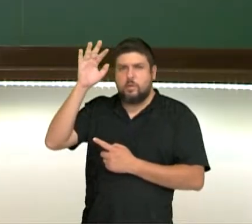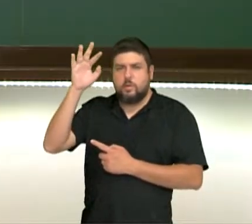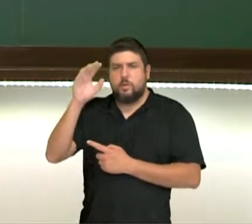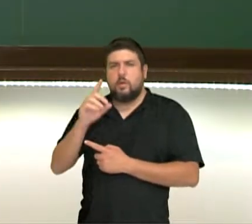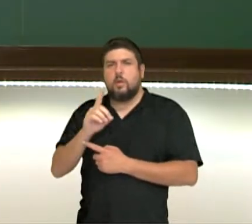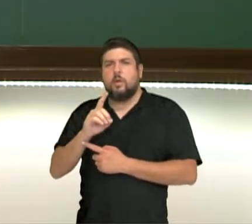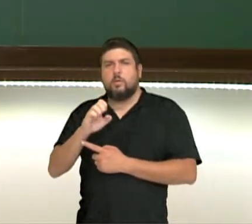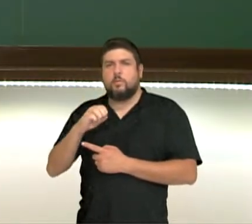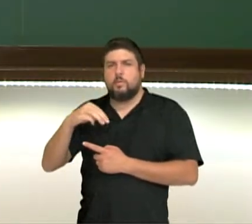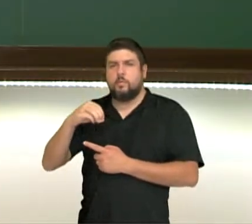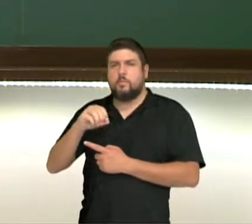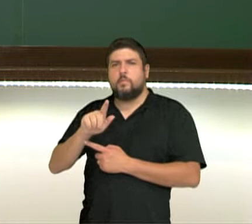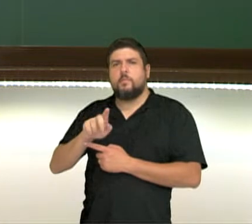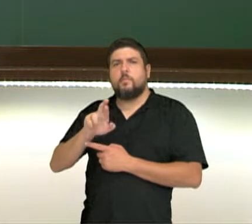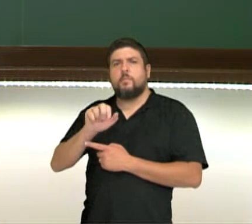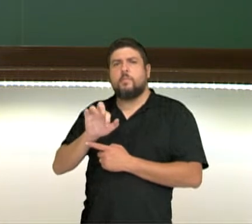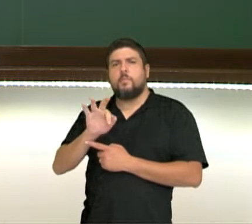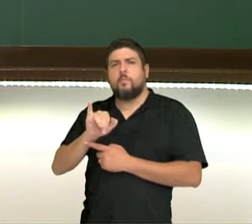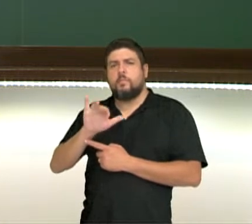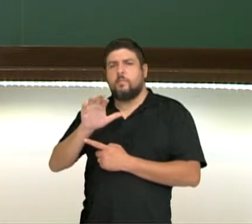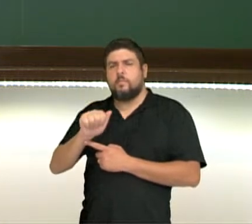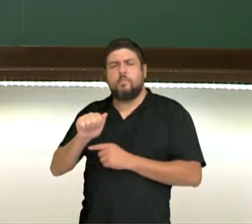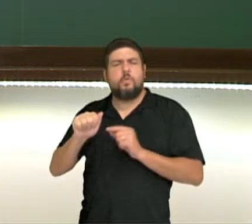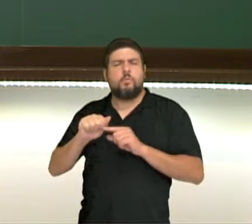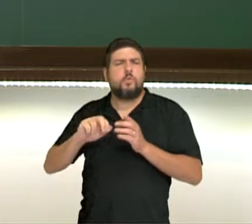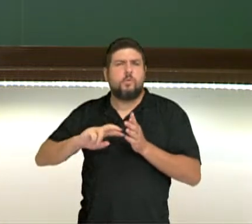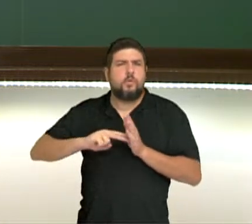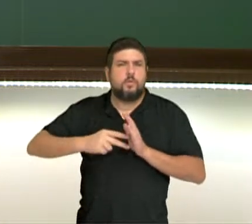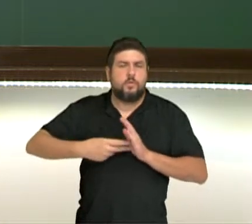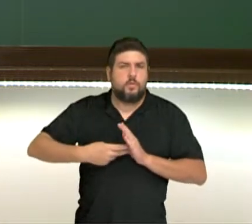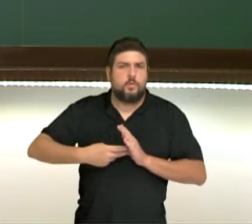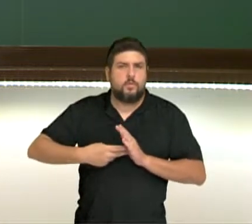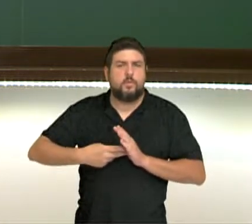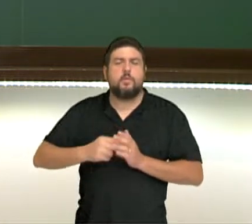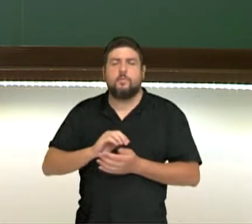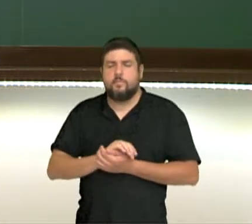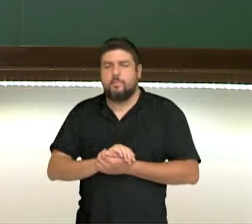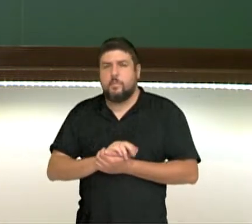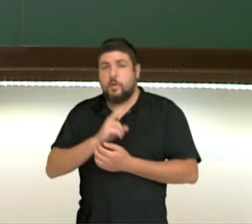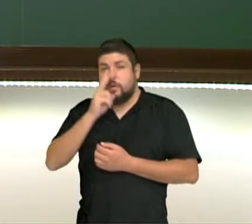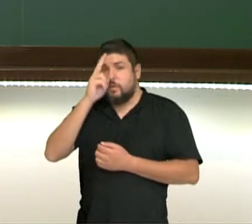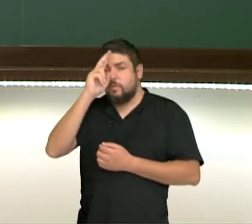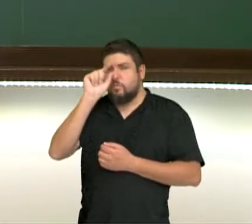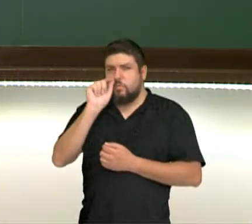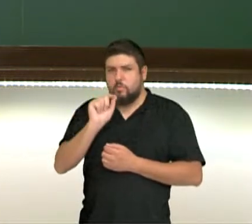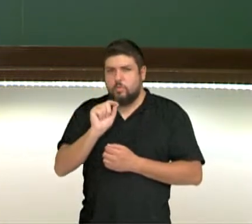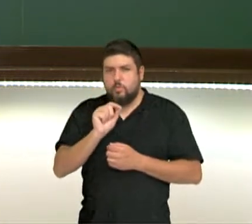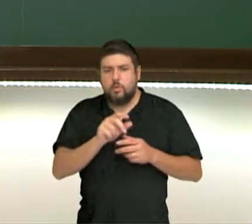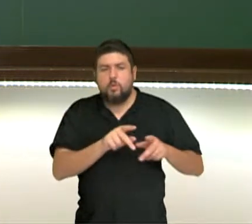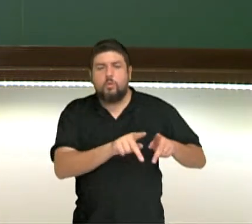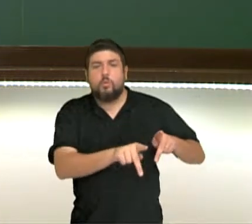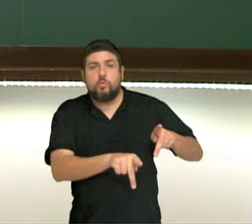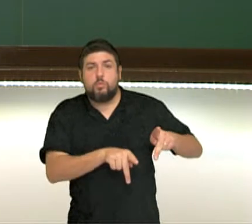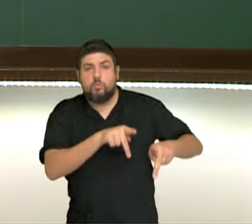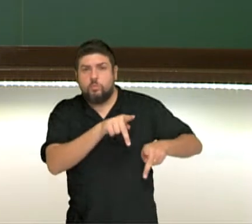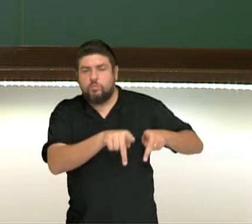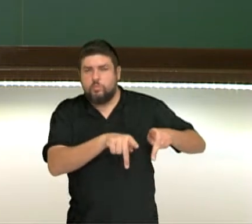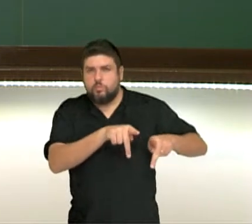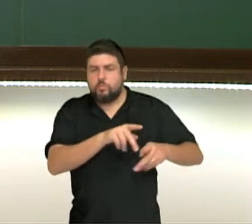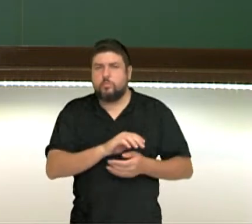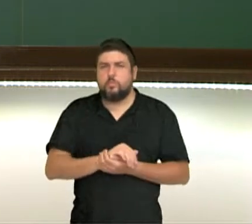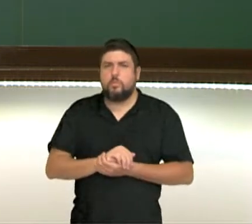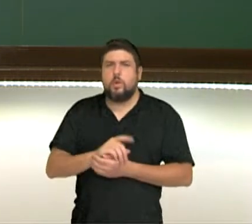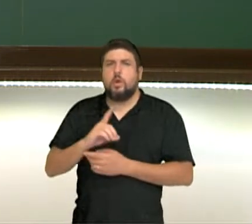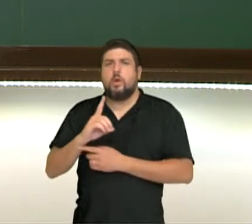teoria demográfica a gente tem que lembrar de população demografia tem a ver com